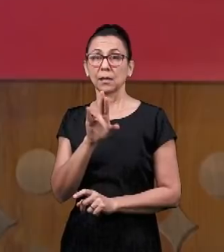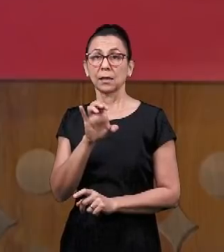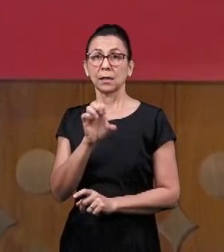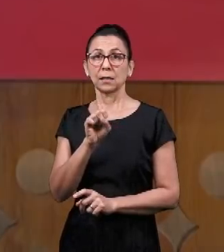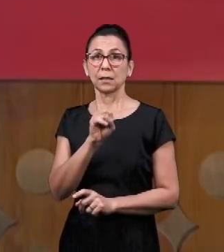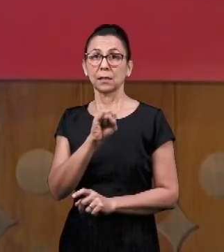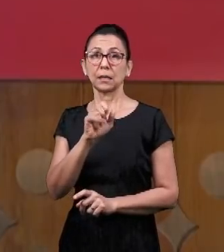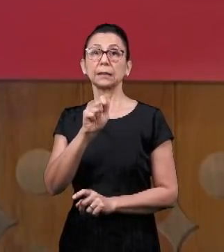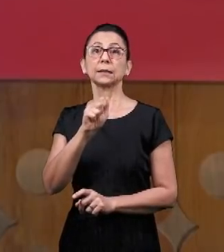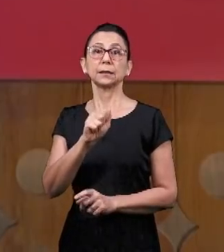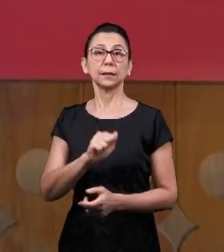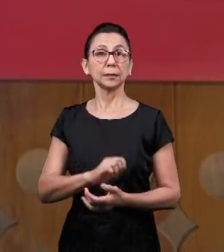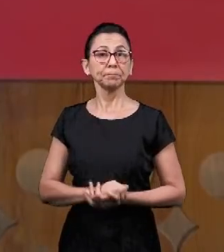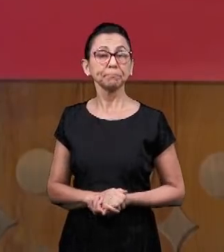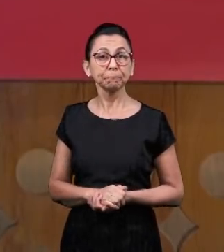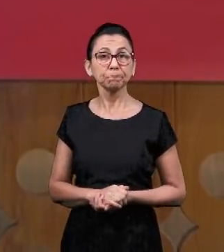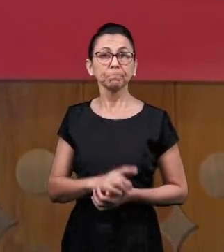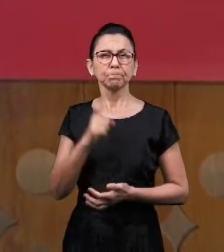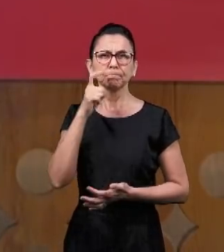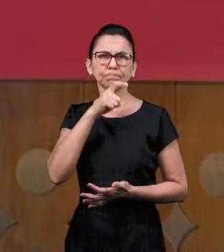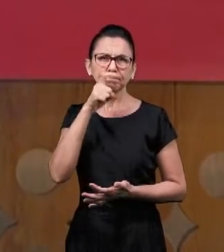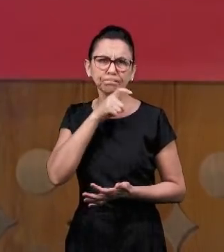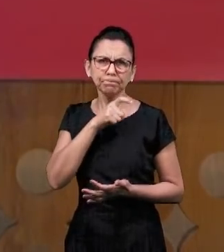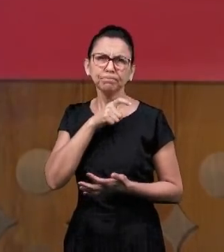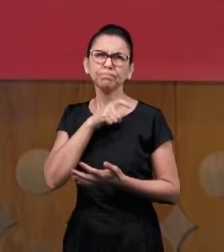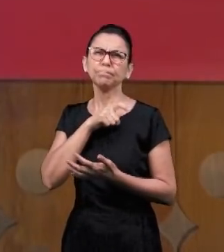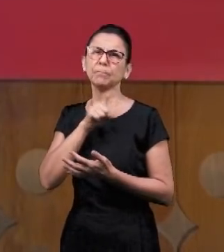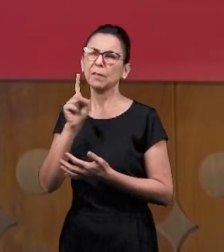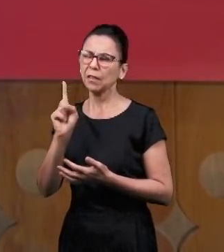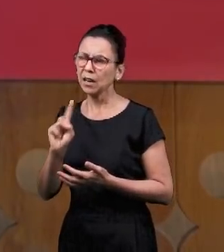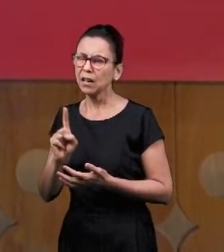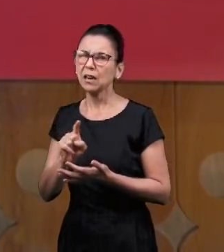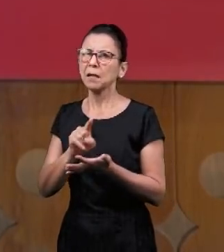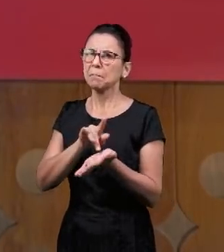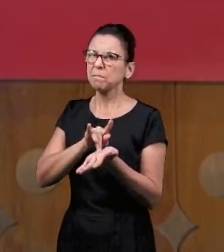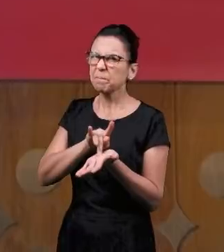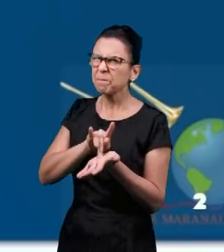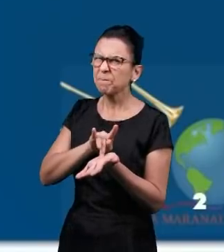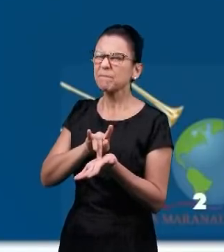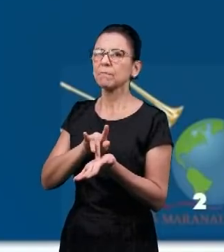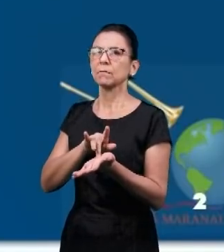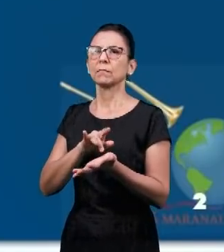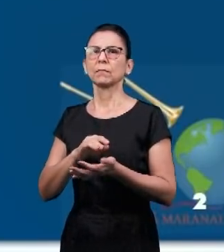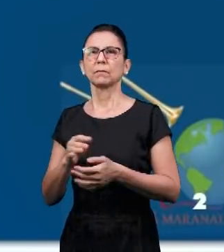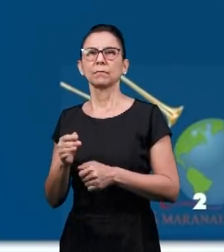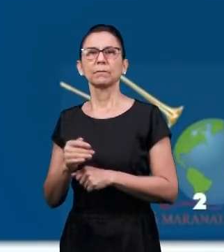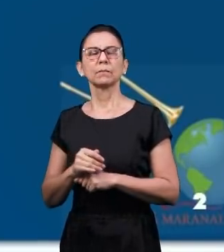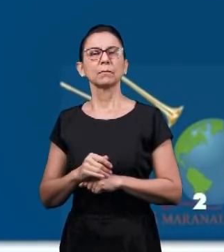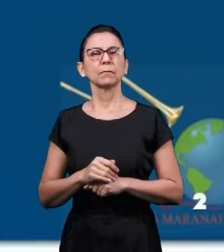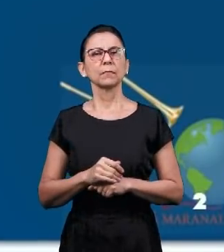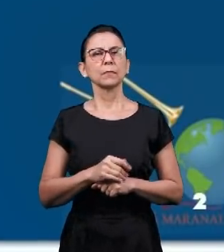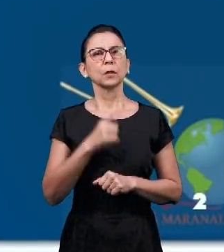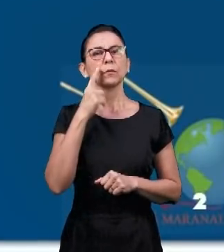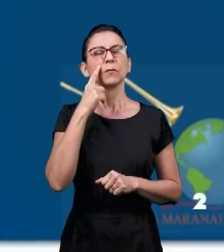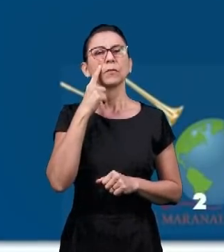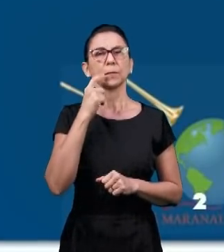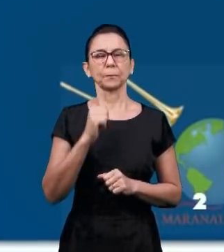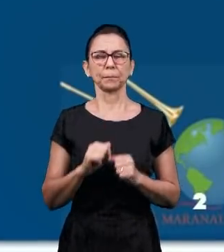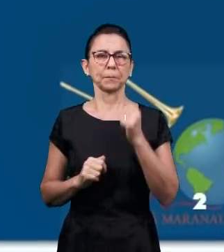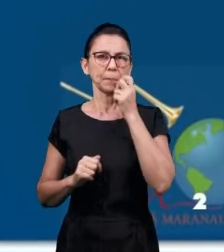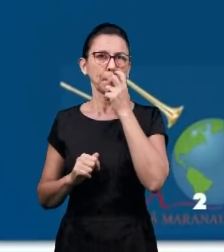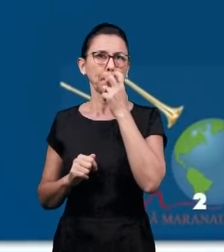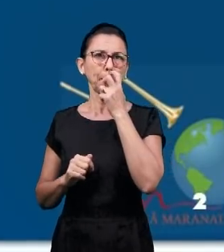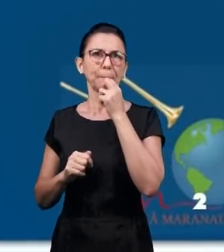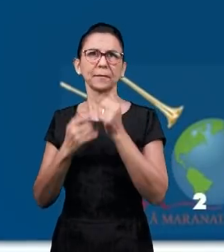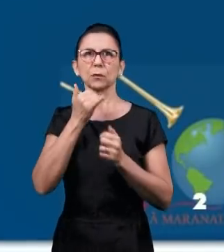desviar a igreja e levar para a apostasia. Então vejam uma coisa, então como é que seria isso aqui? Paulo escrevendo